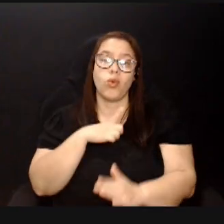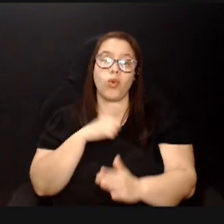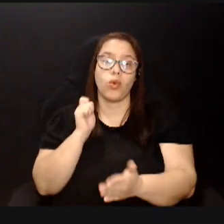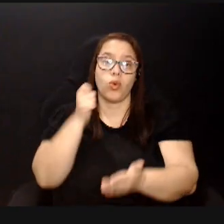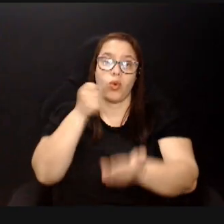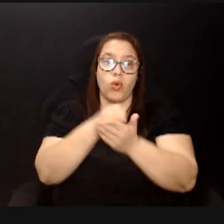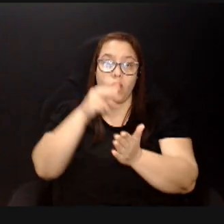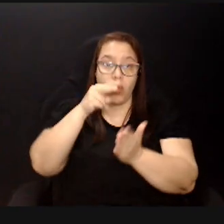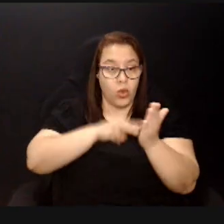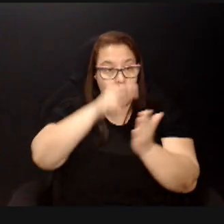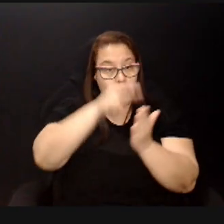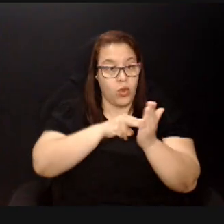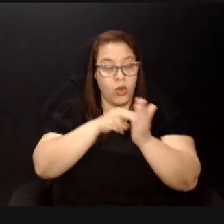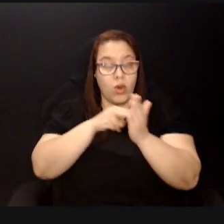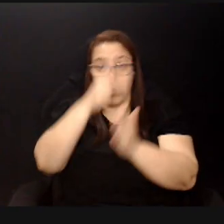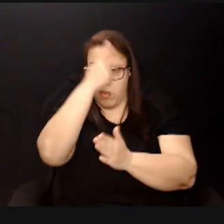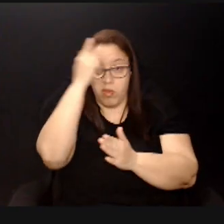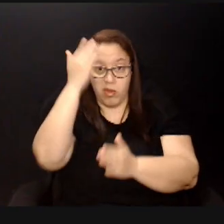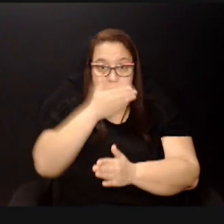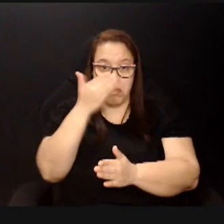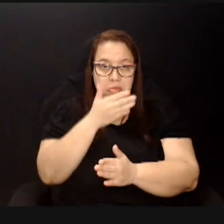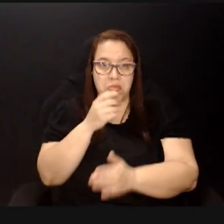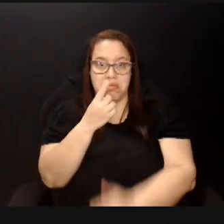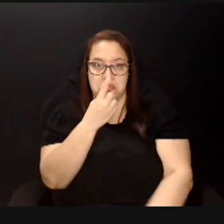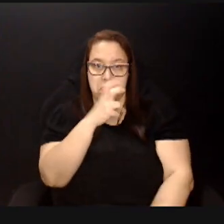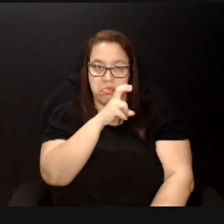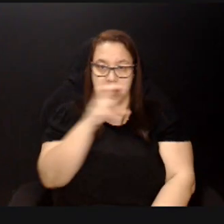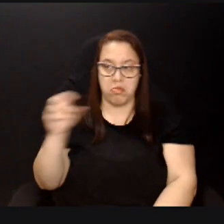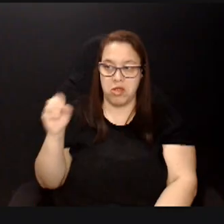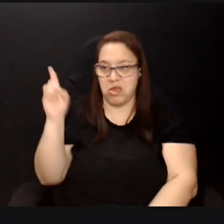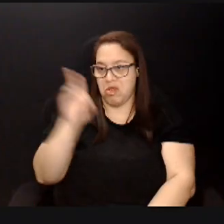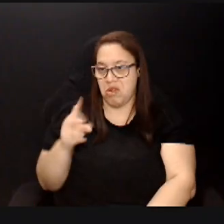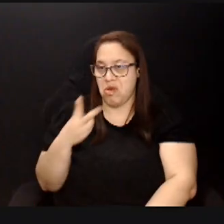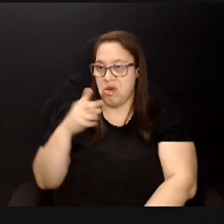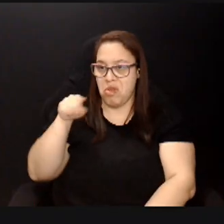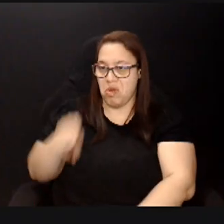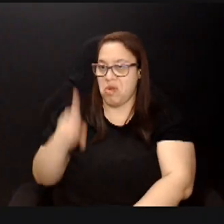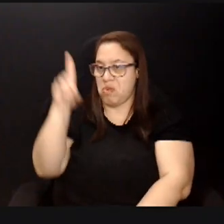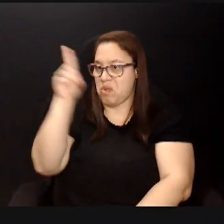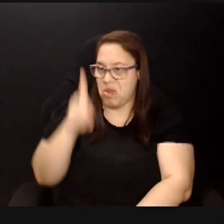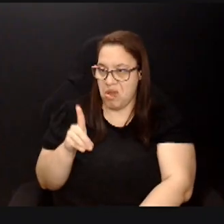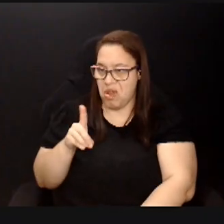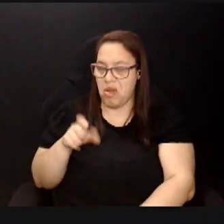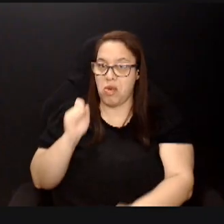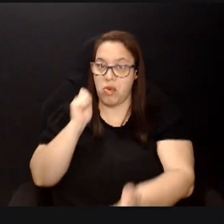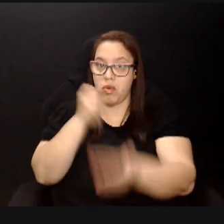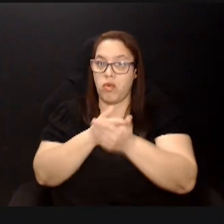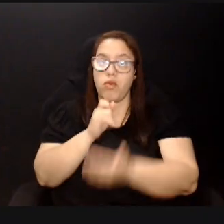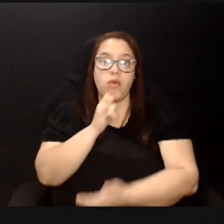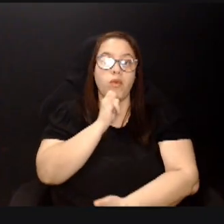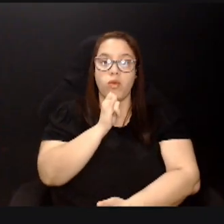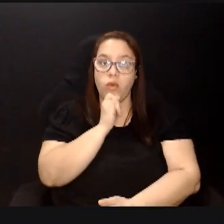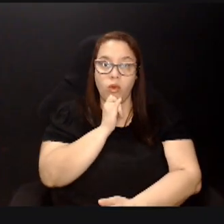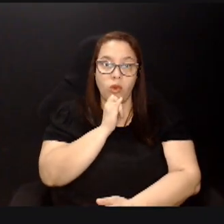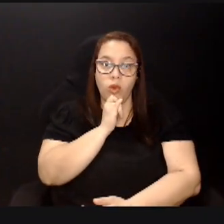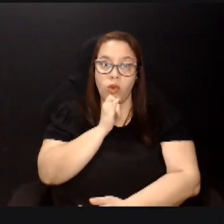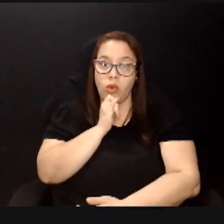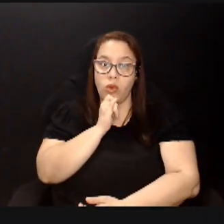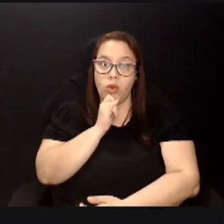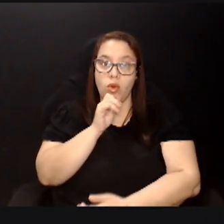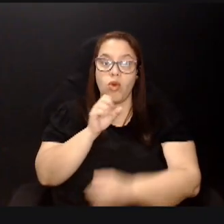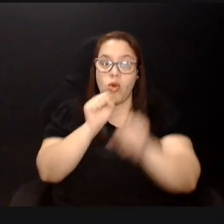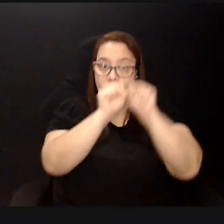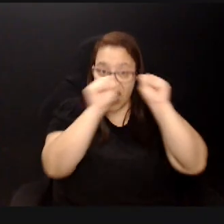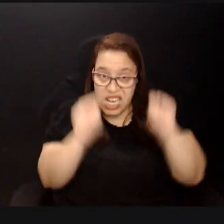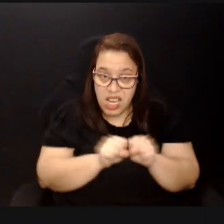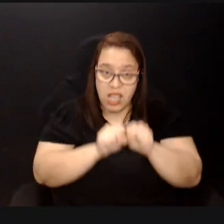para pessoa cega, se custava ali $1.500, $2.000, tinha que comprar, por exemplo, um software que aumenta a tela